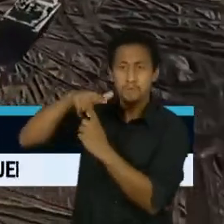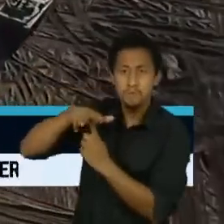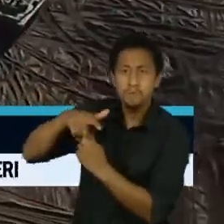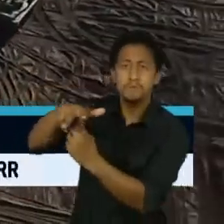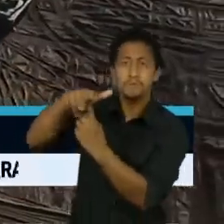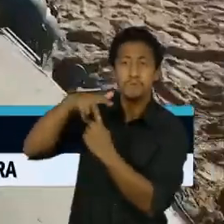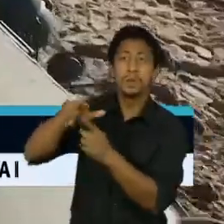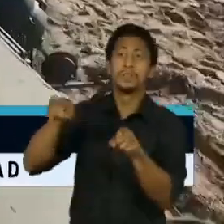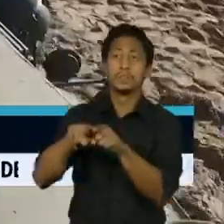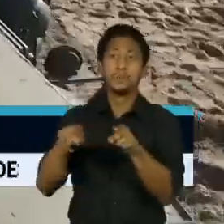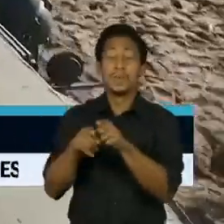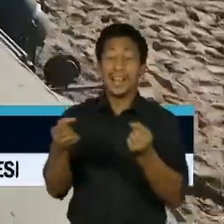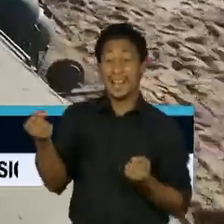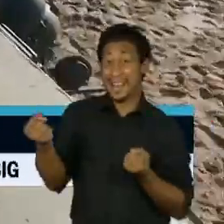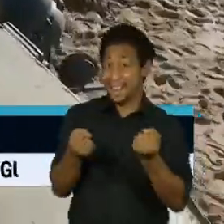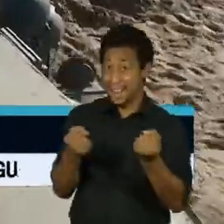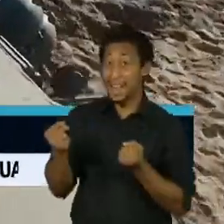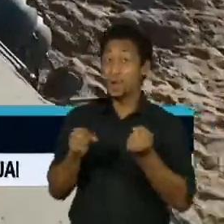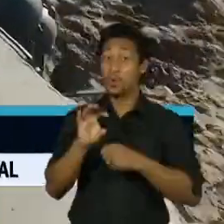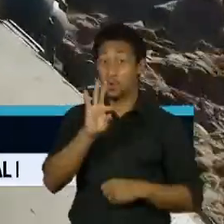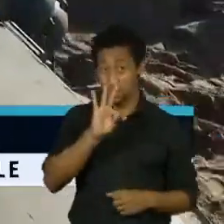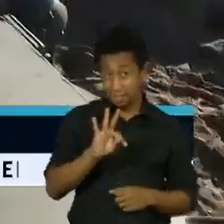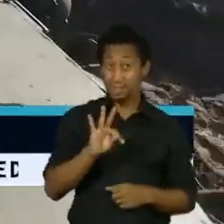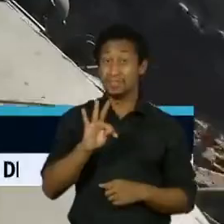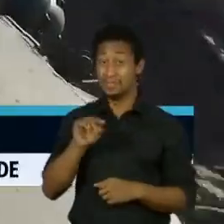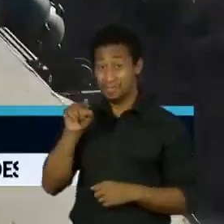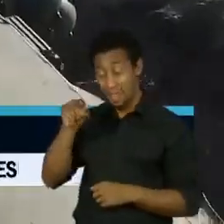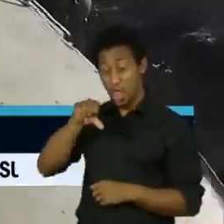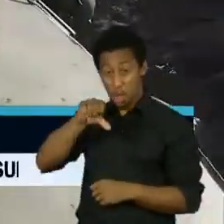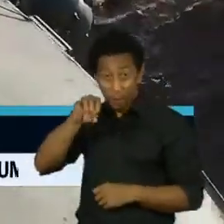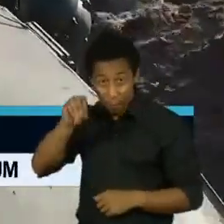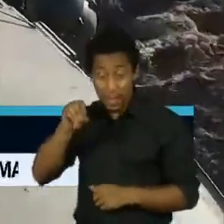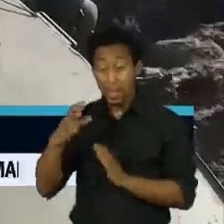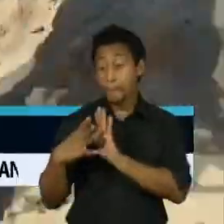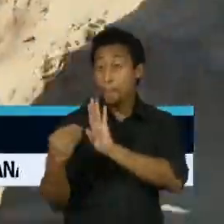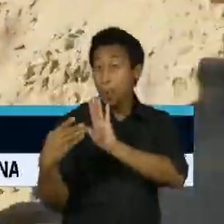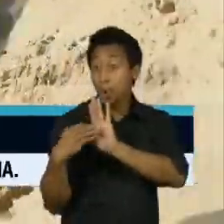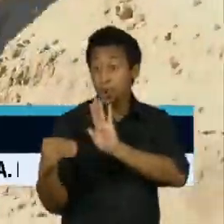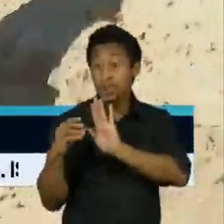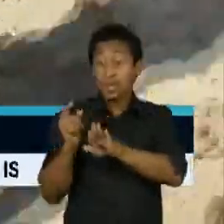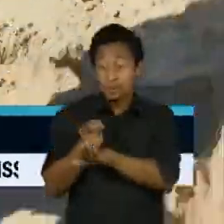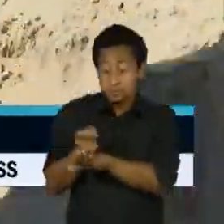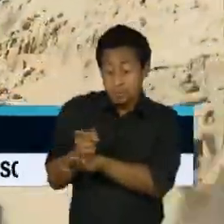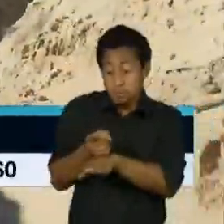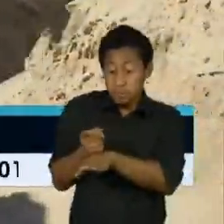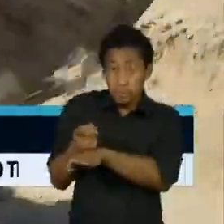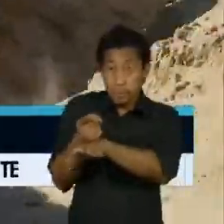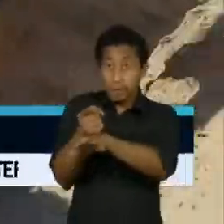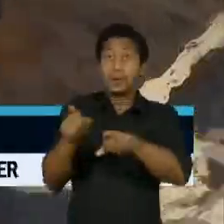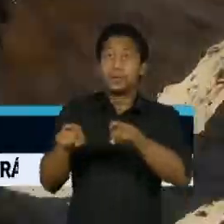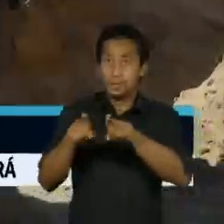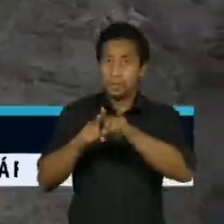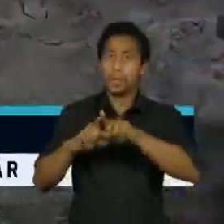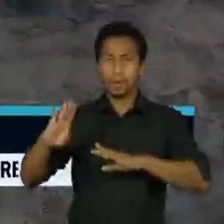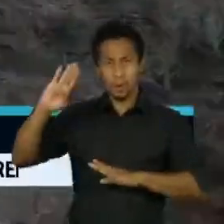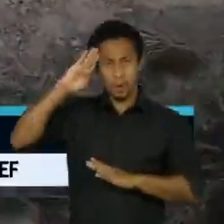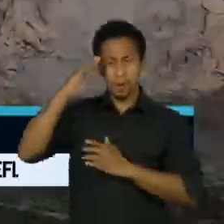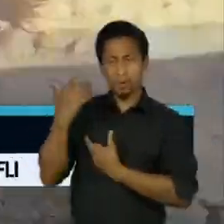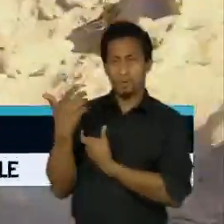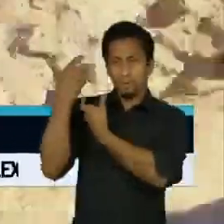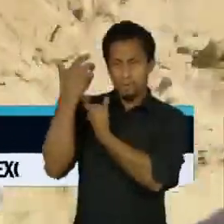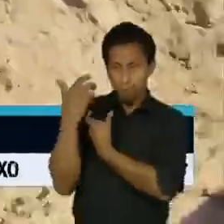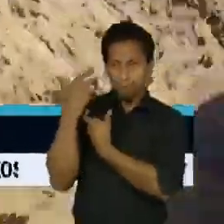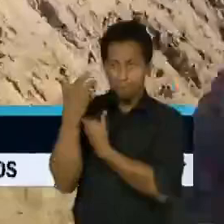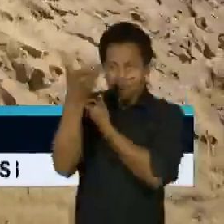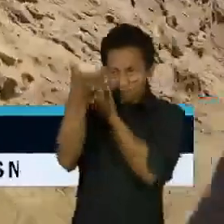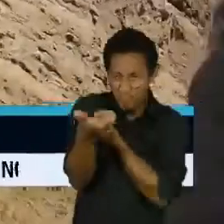T, T-70, T-80, T-90, e principalmente o emprego da parte da artilharia. Então, a artilharia russa,